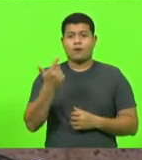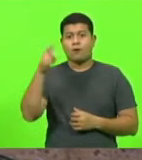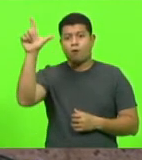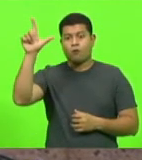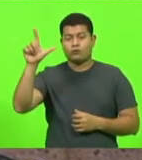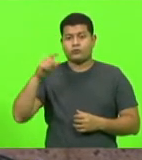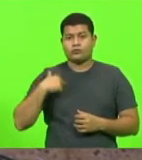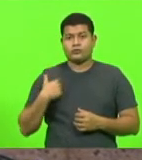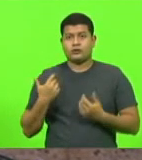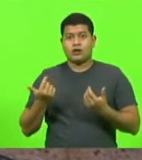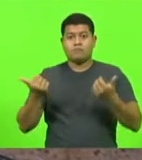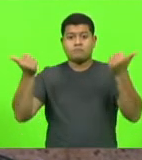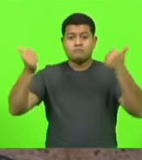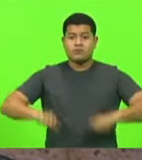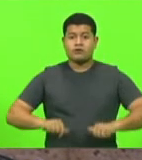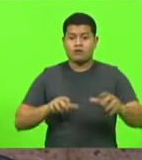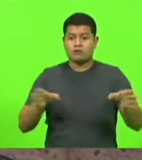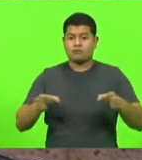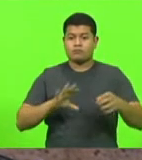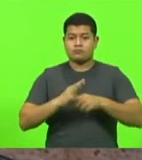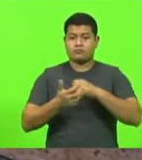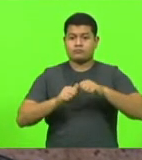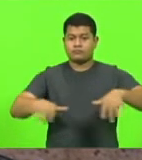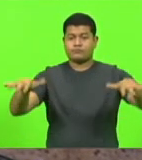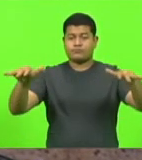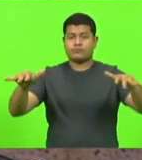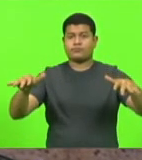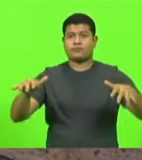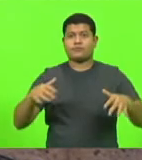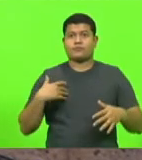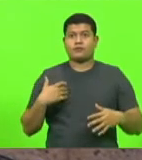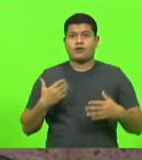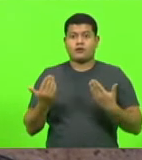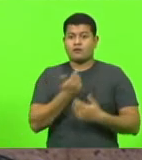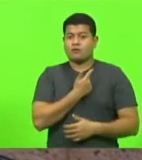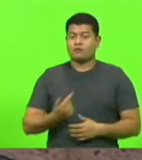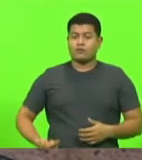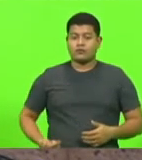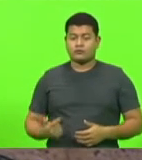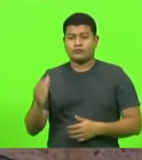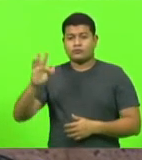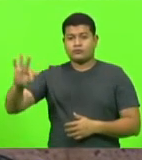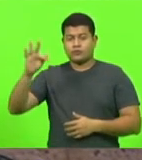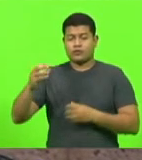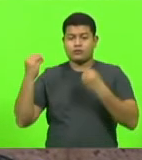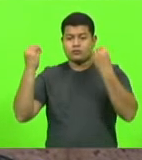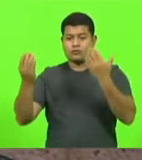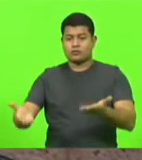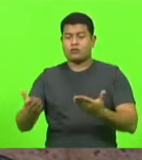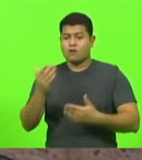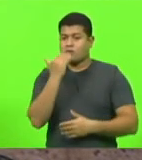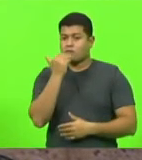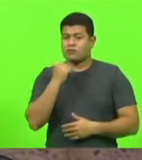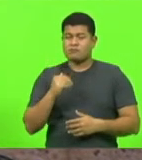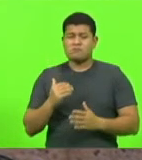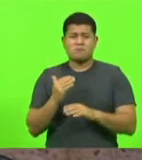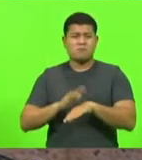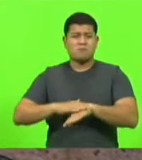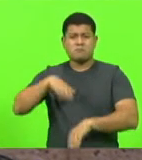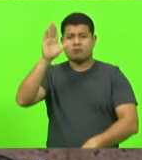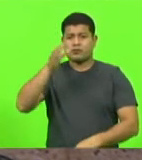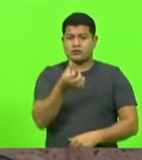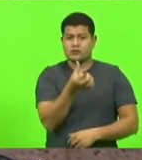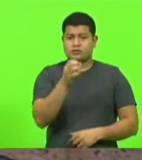pior pandemia da história recente, o governo federal levou comida à mesa para mais de 68 milhões de pessoas em